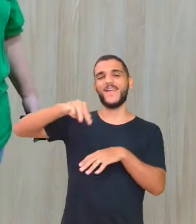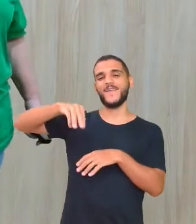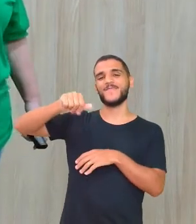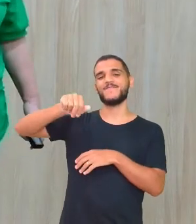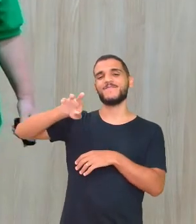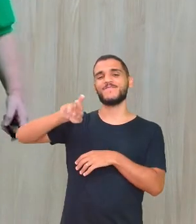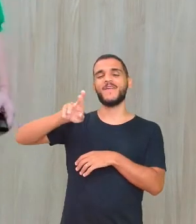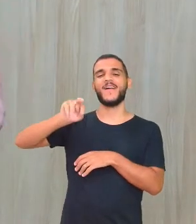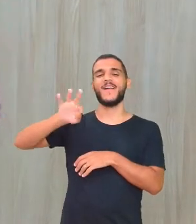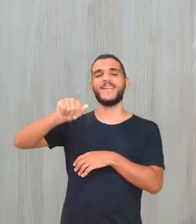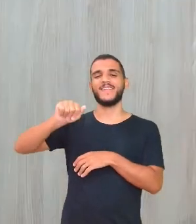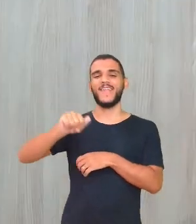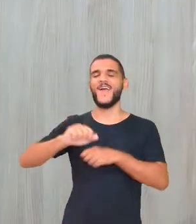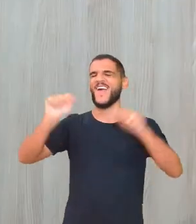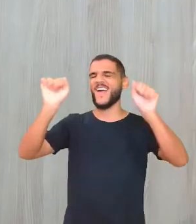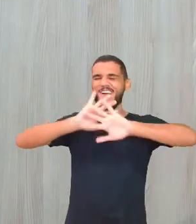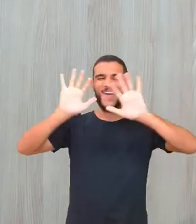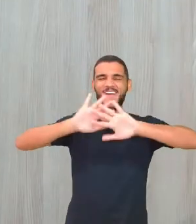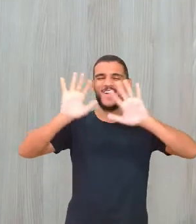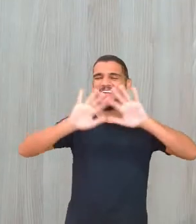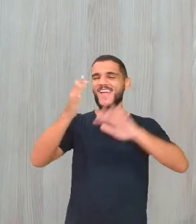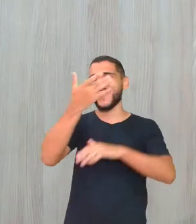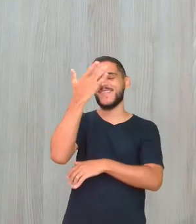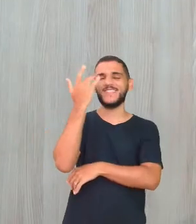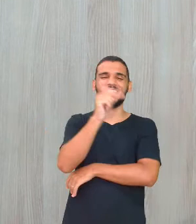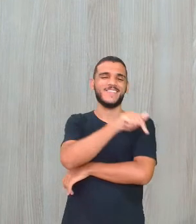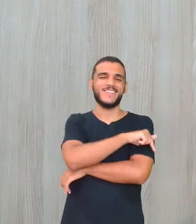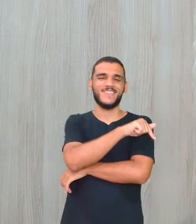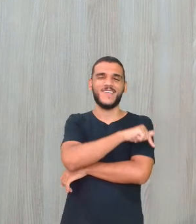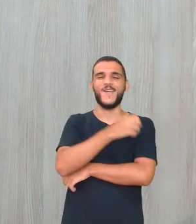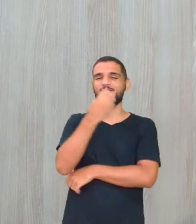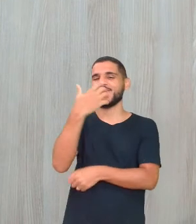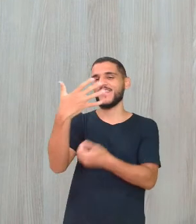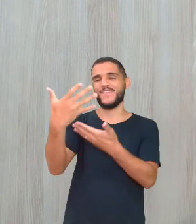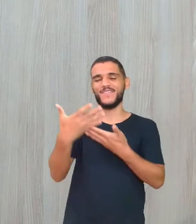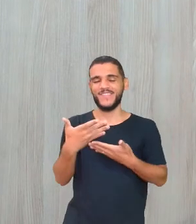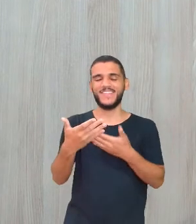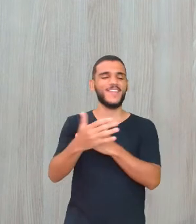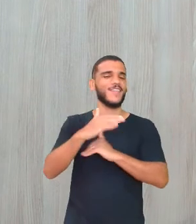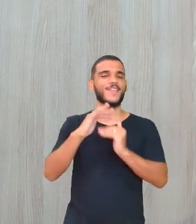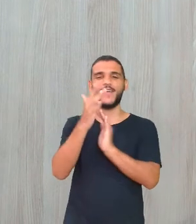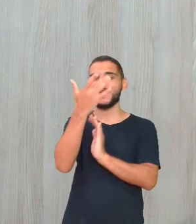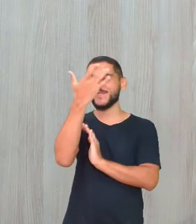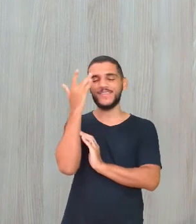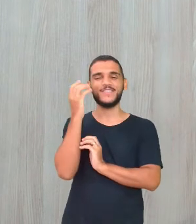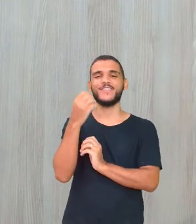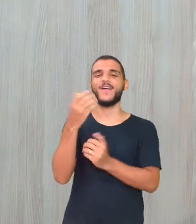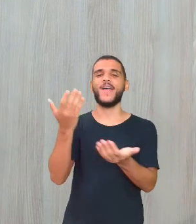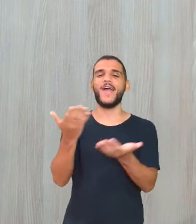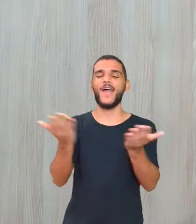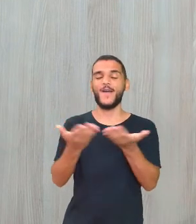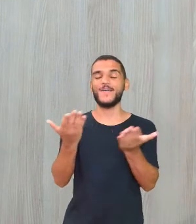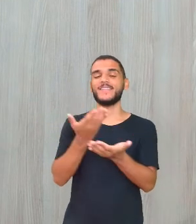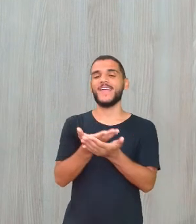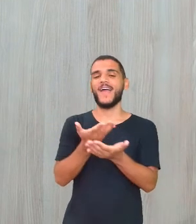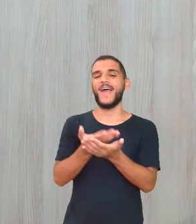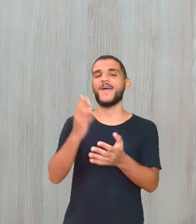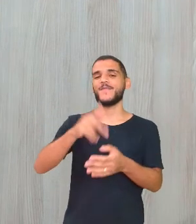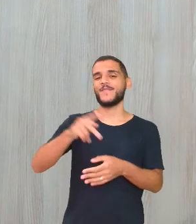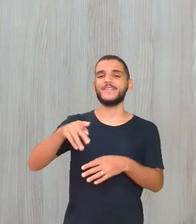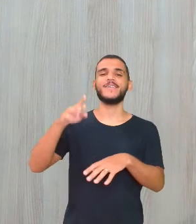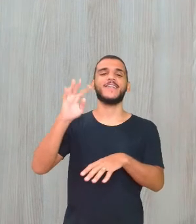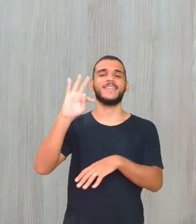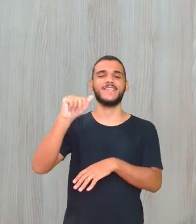Marta. Olá, coleguinhas do 7º ano. Sejam bem-vindos e bem-vindas à nossa aula com a professora Tânia. Vocês vão